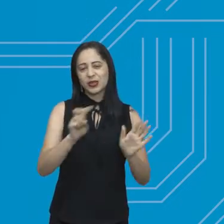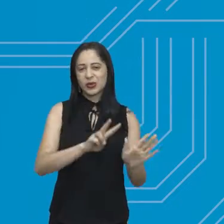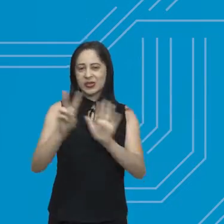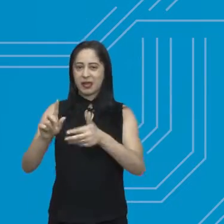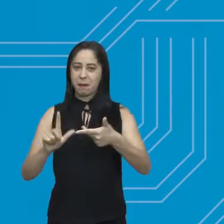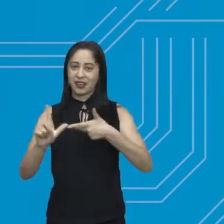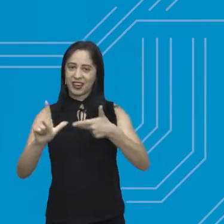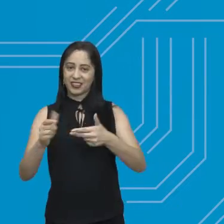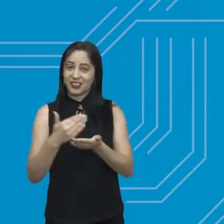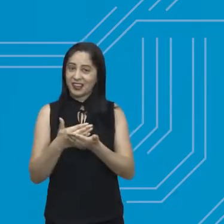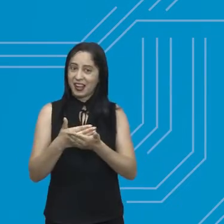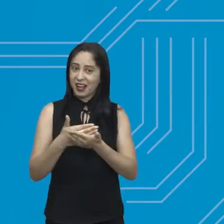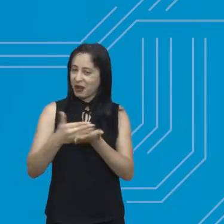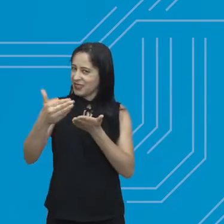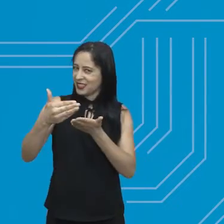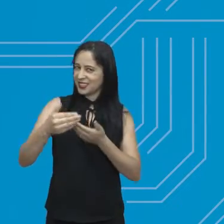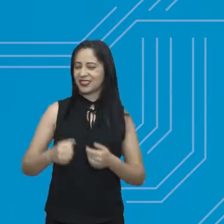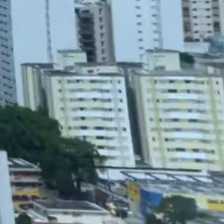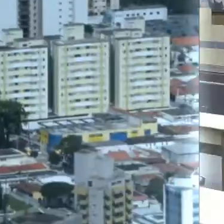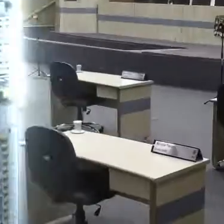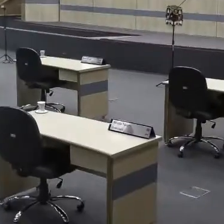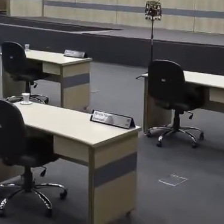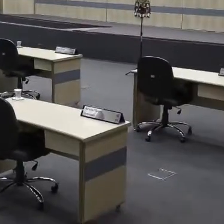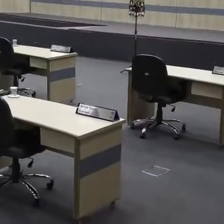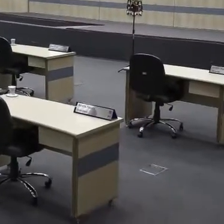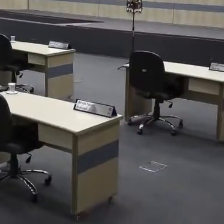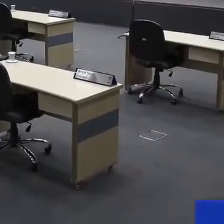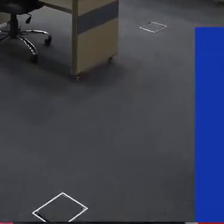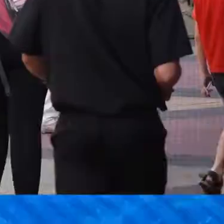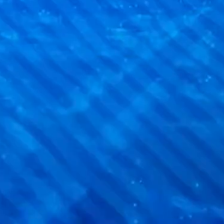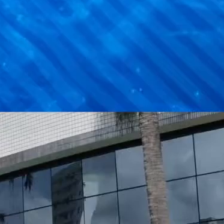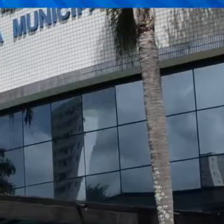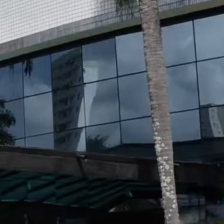o Semana Legislativa está no ar.